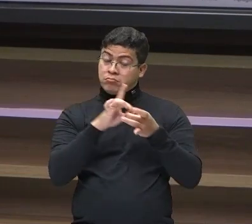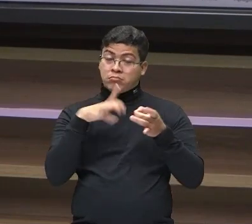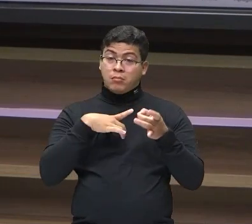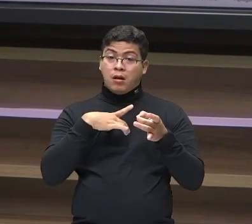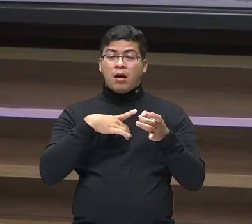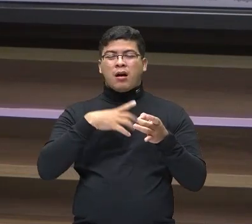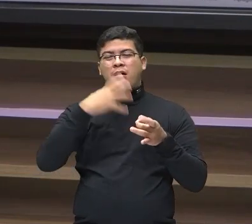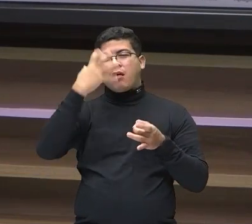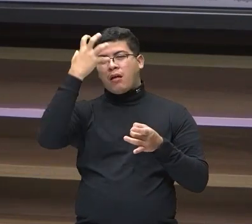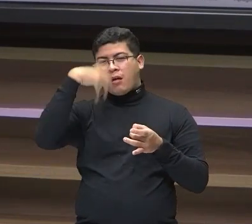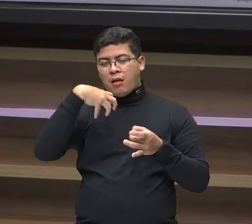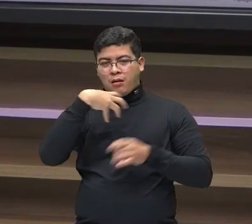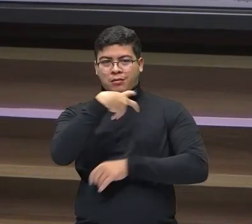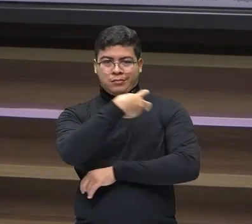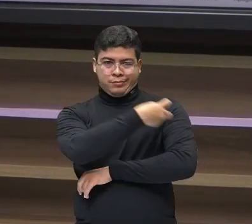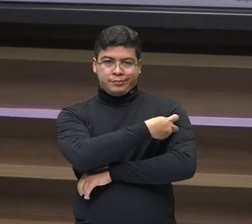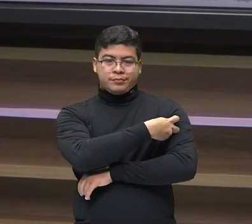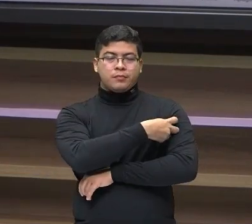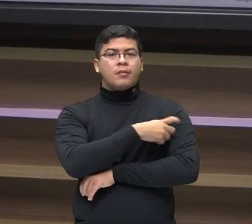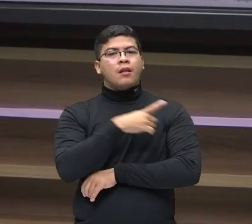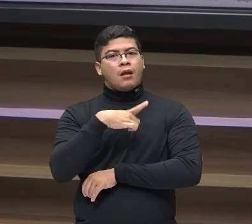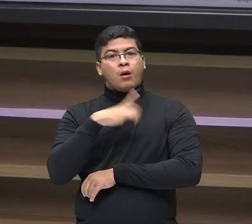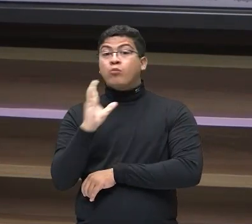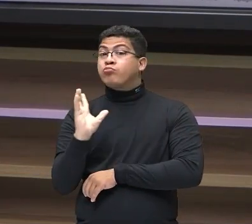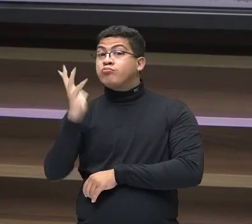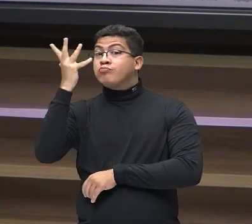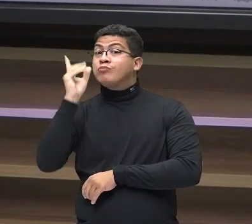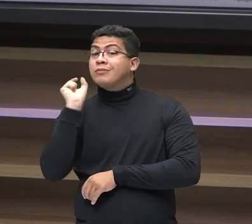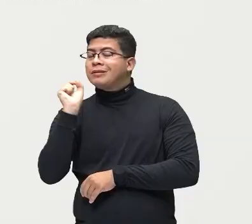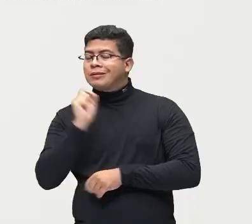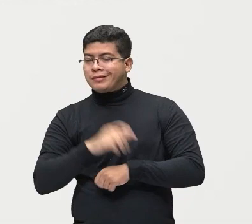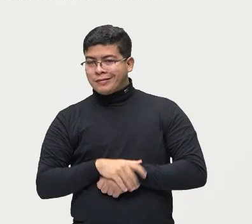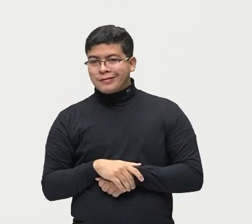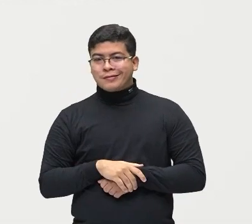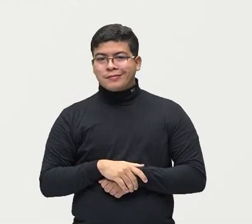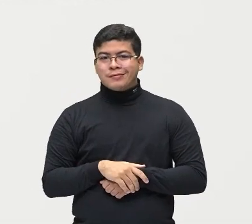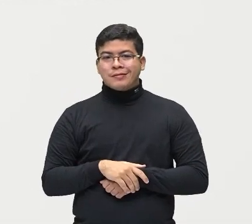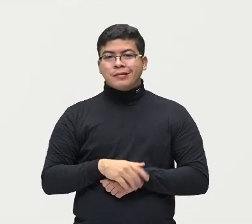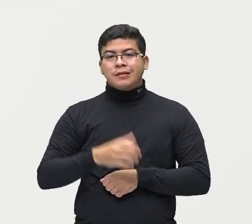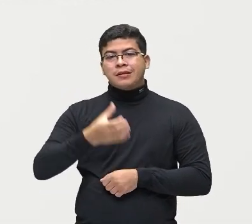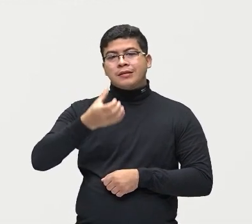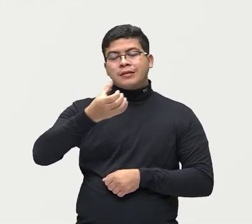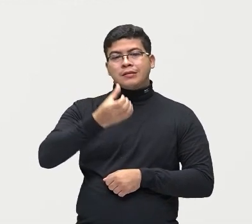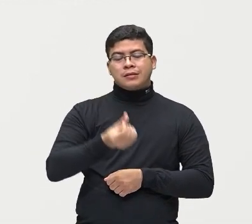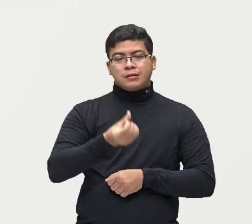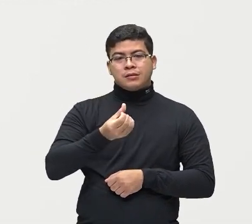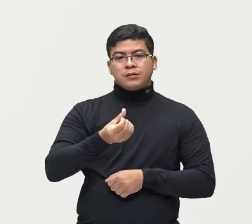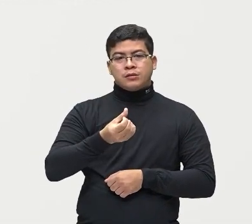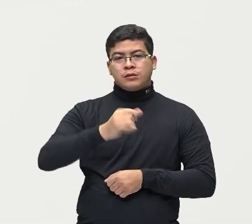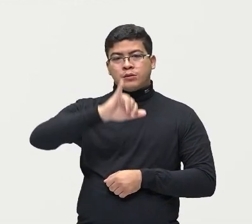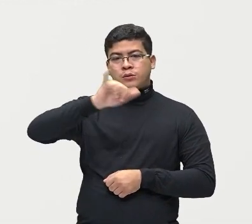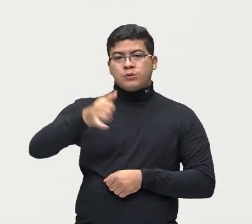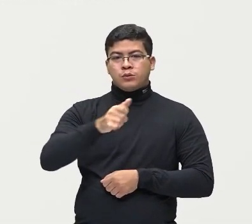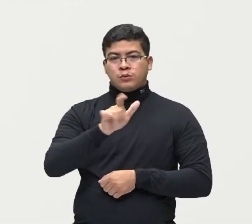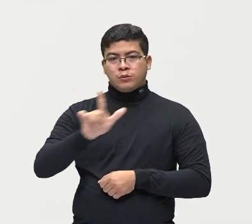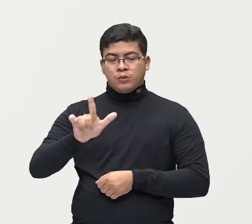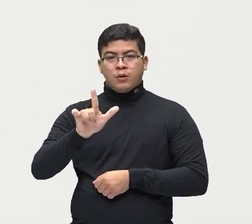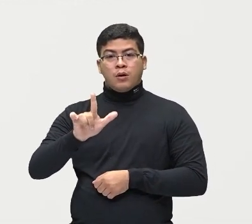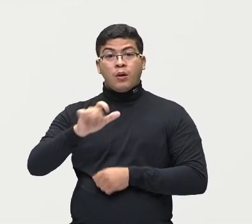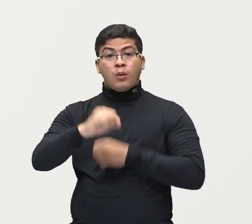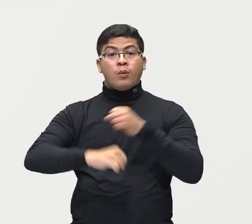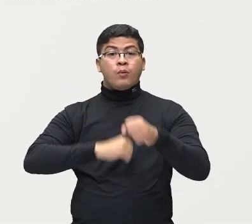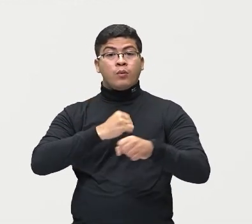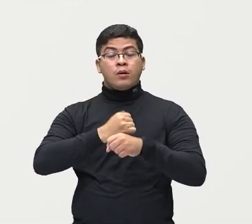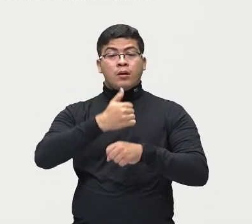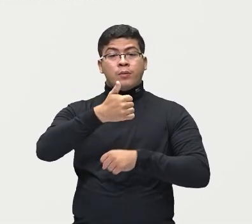uma situação que aconteceu, né, ó, em 6 de julho de 1885, uma